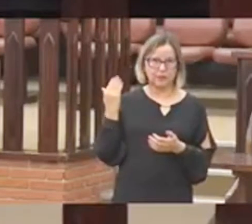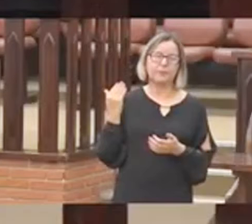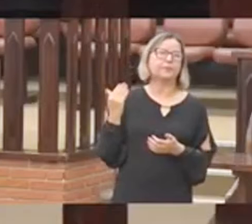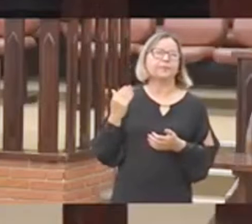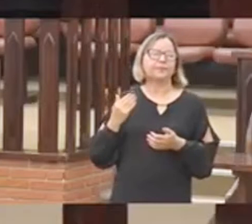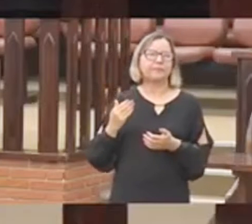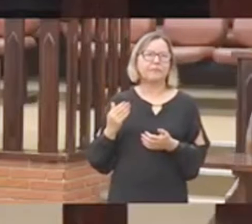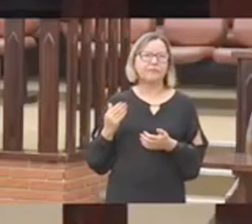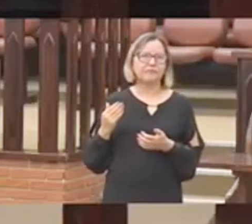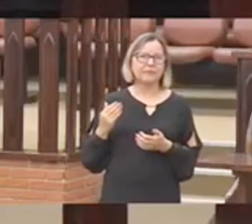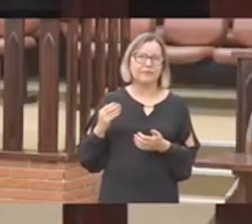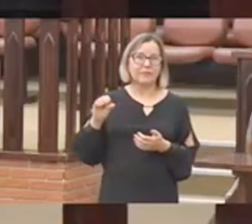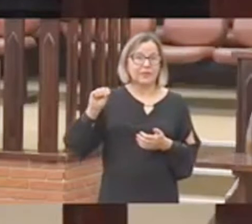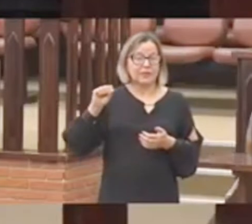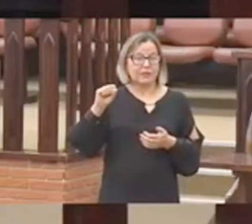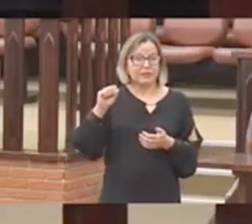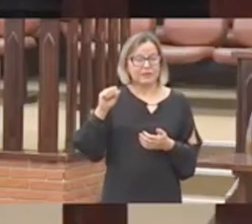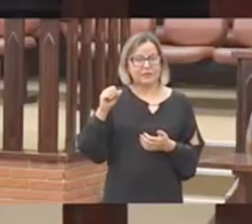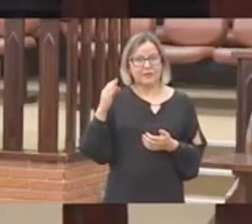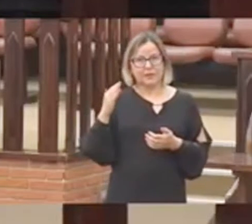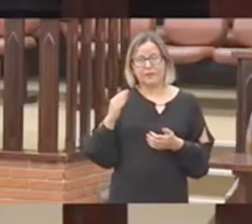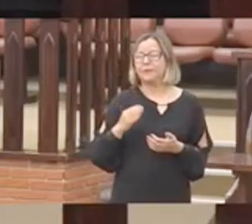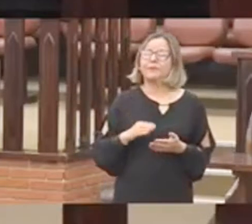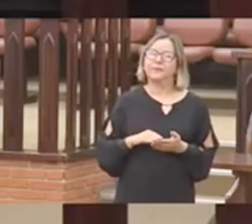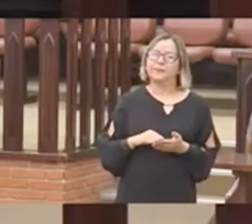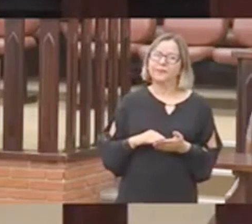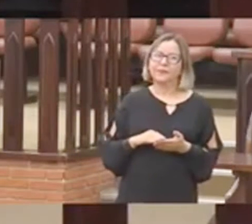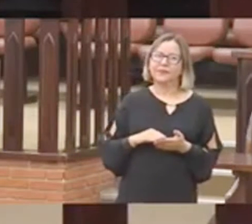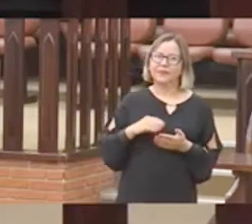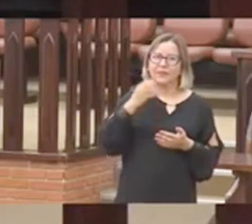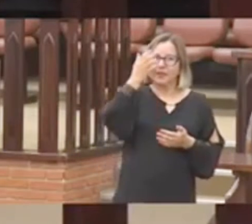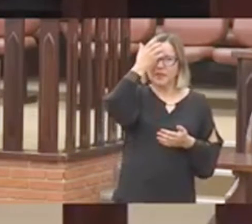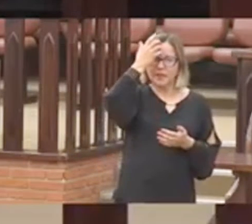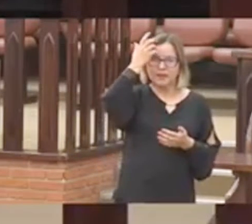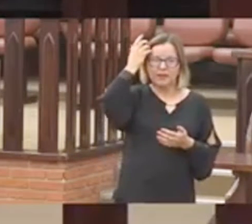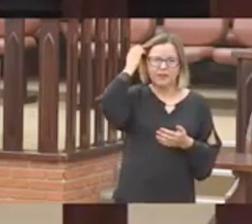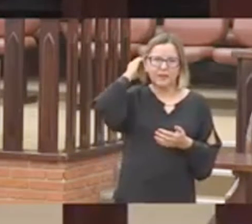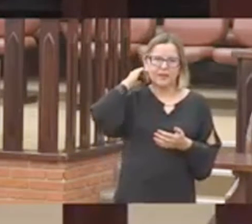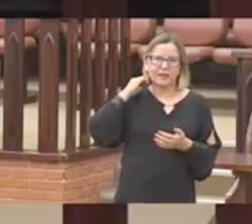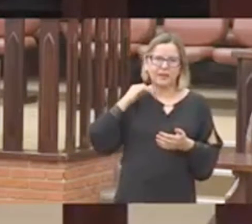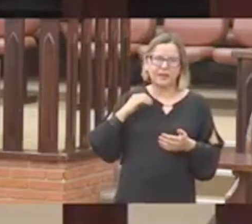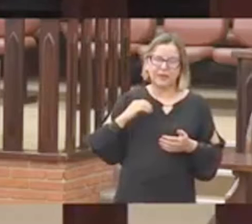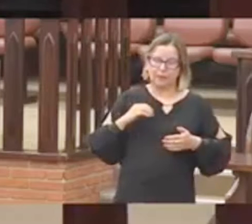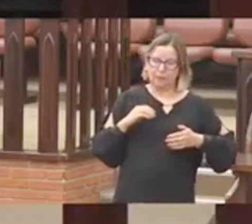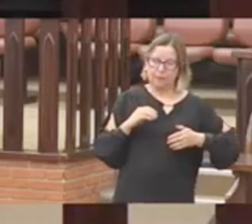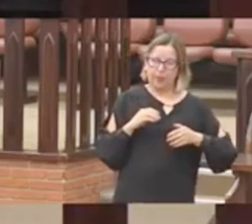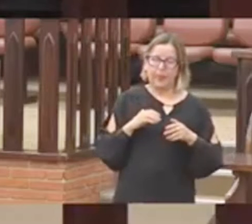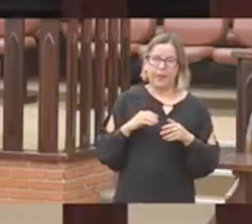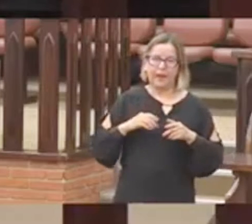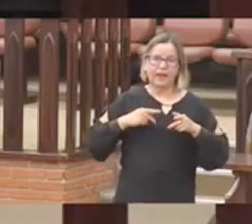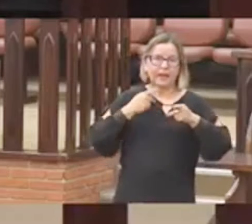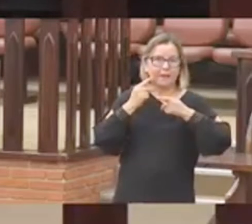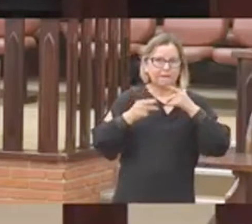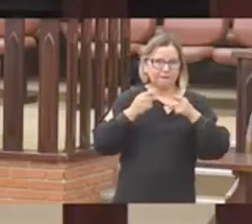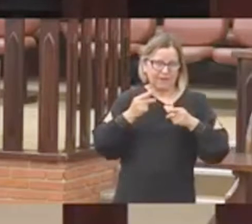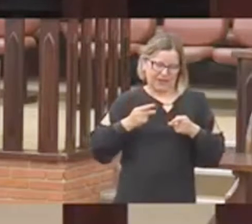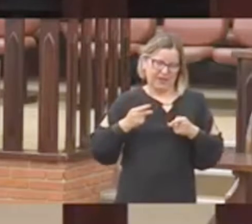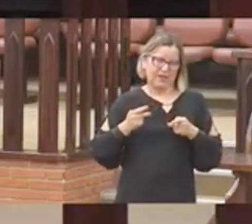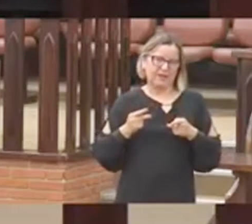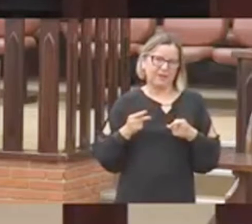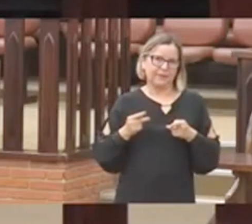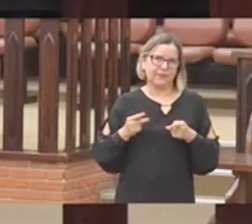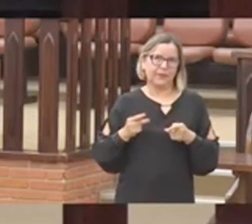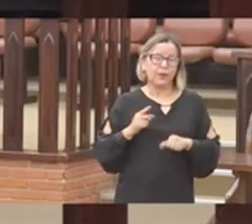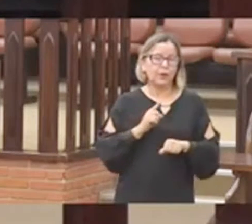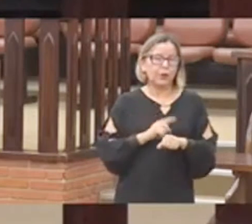os pais no curso de filhos, que diz respeito a essa questão da correção dos filhos. Quando os pais